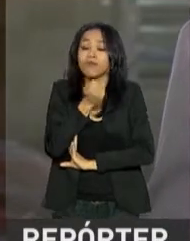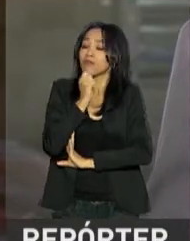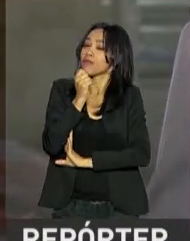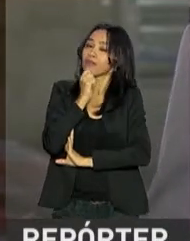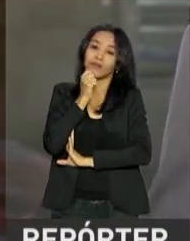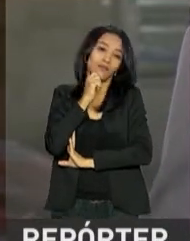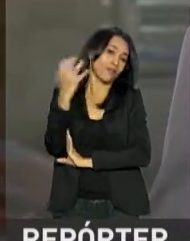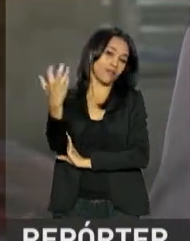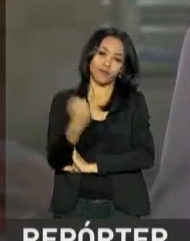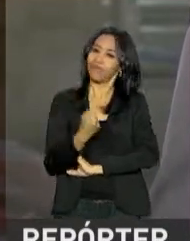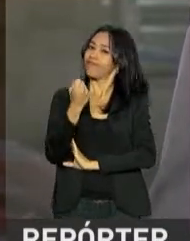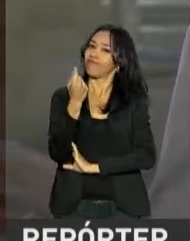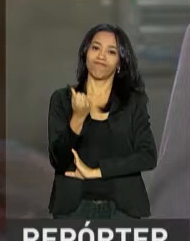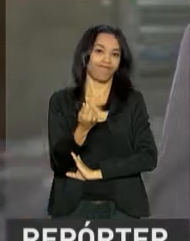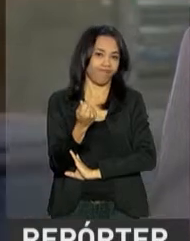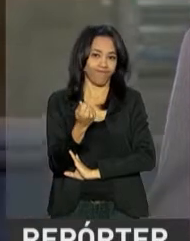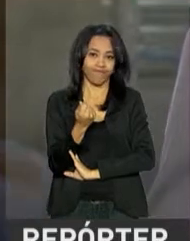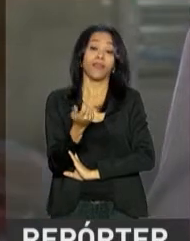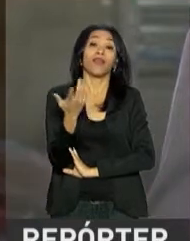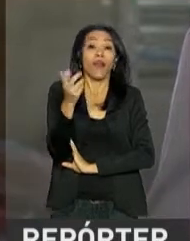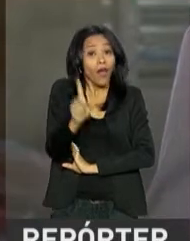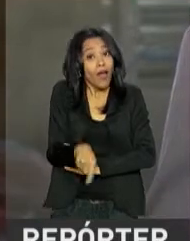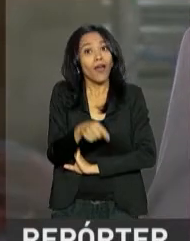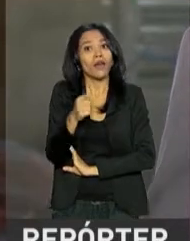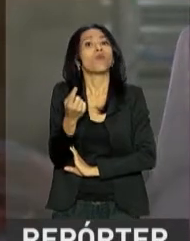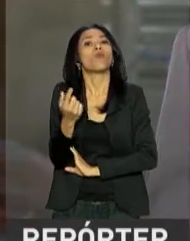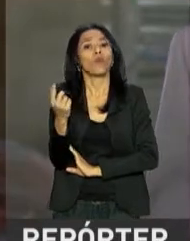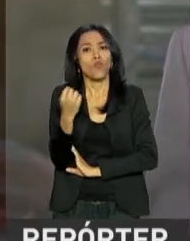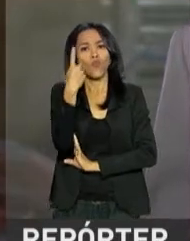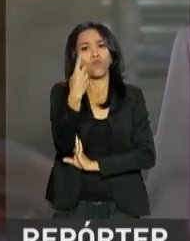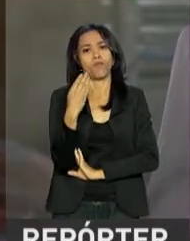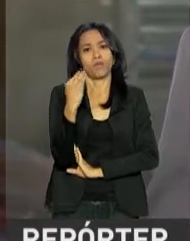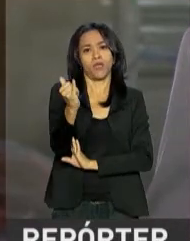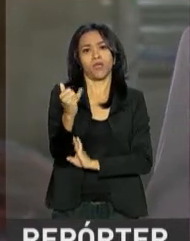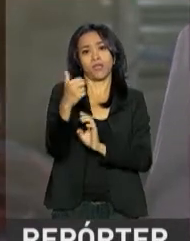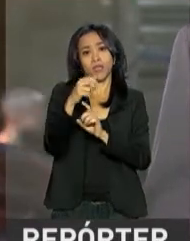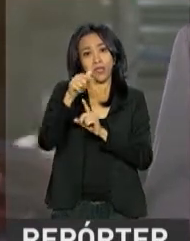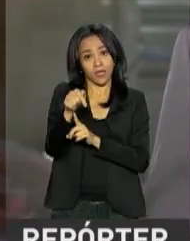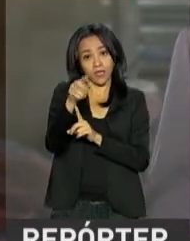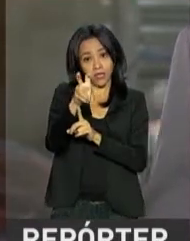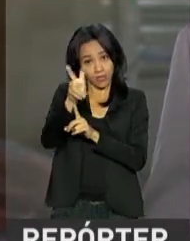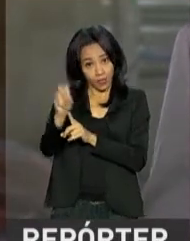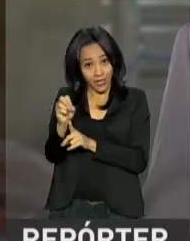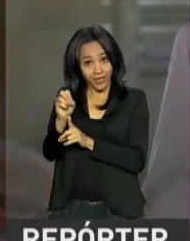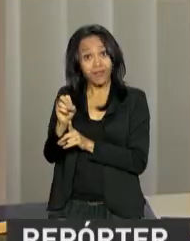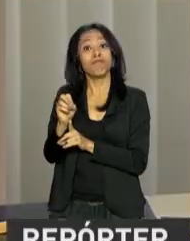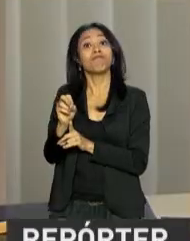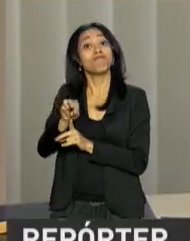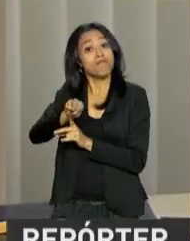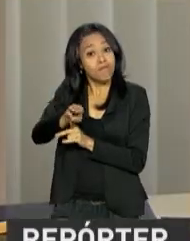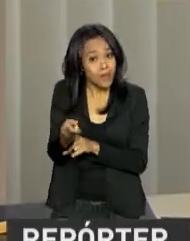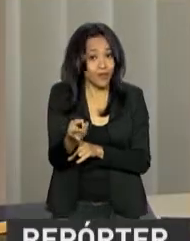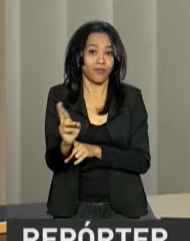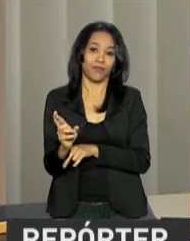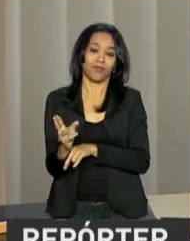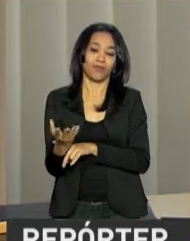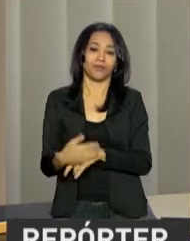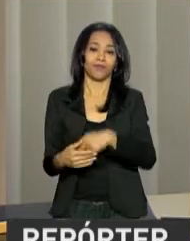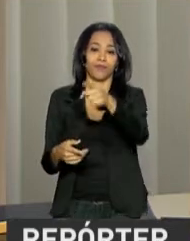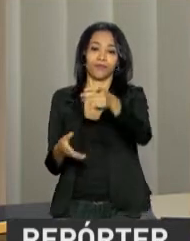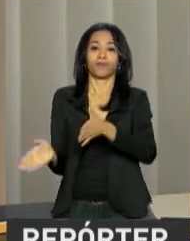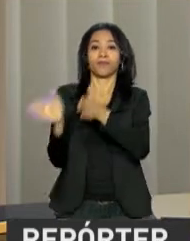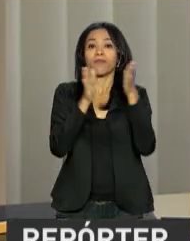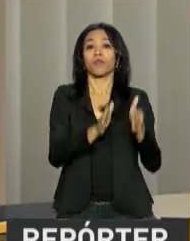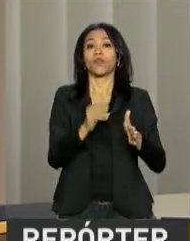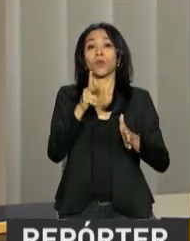não resgataram um recurso que chega a 1 milhão e 750 milhões de reais o abono salarial pis pasep